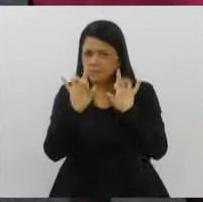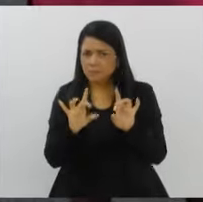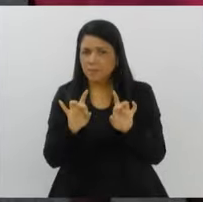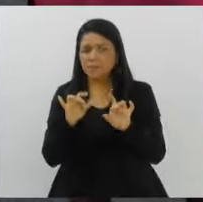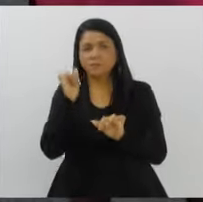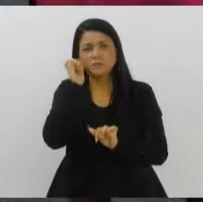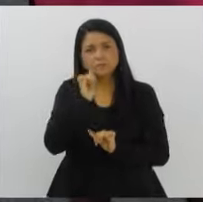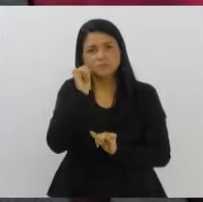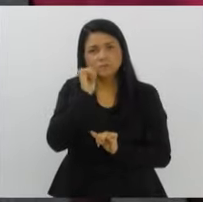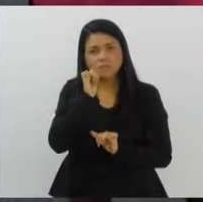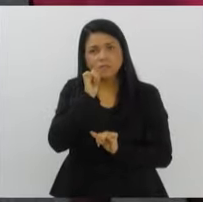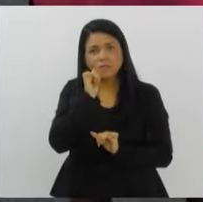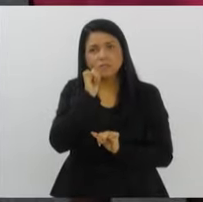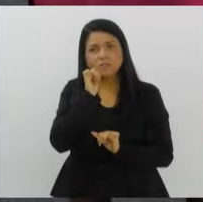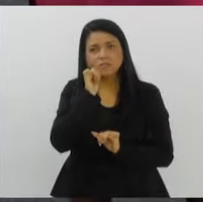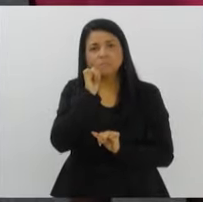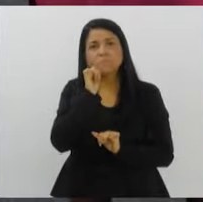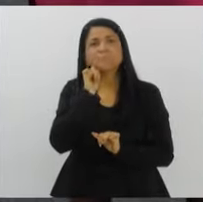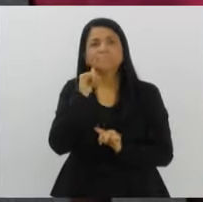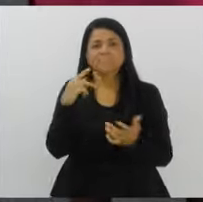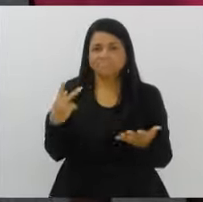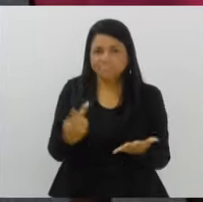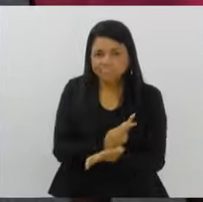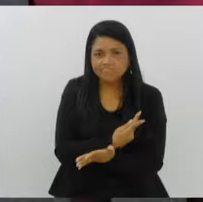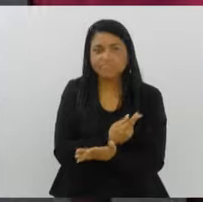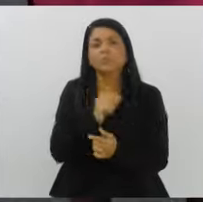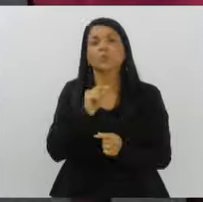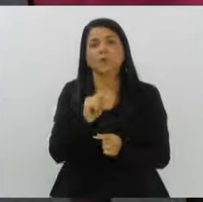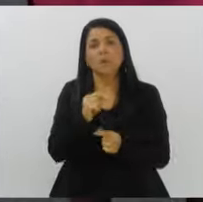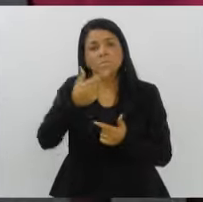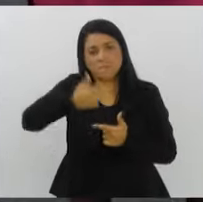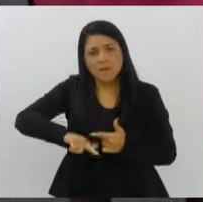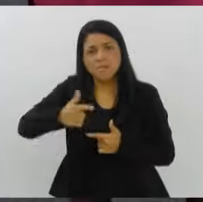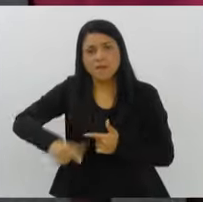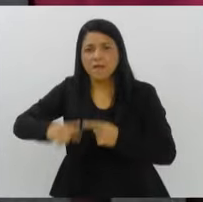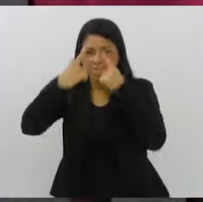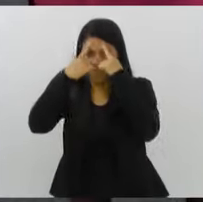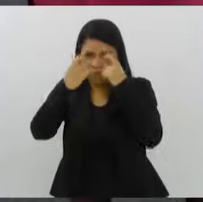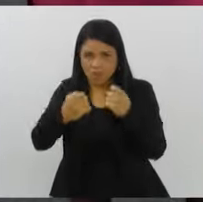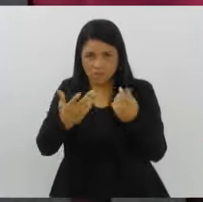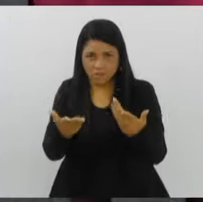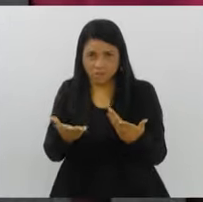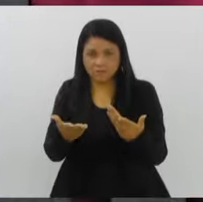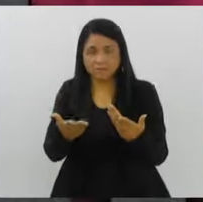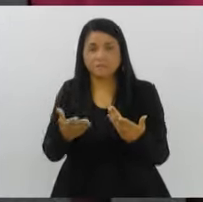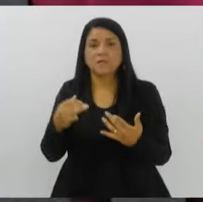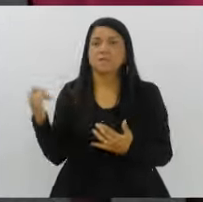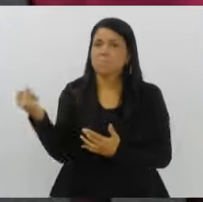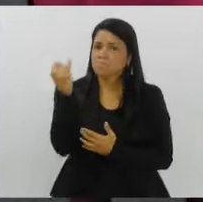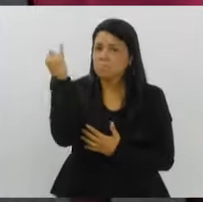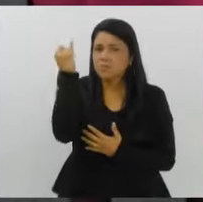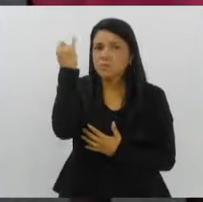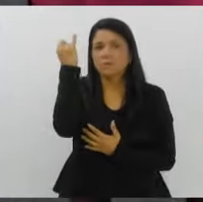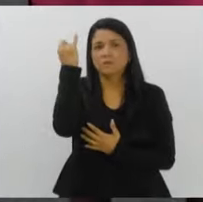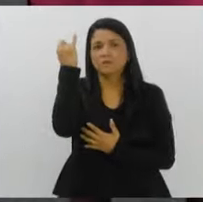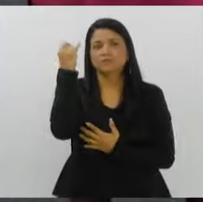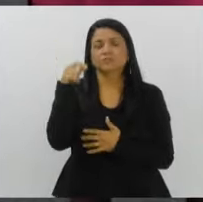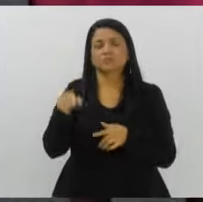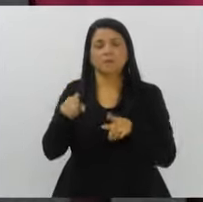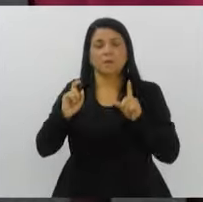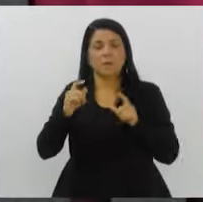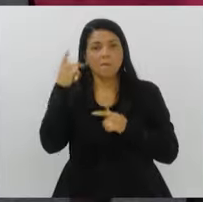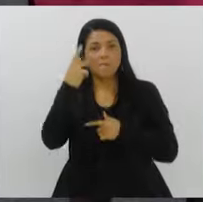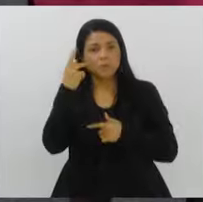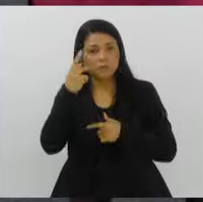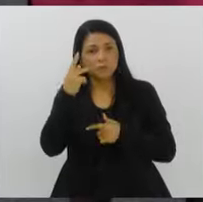mulheres, estarão sujeitas a cada vez mais passarem por essas situações. É importantíssimo que este parlamento,